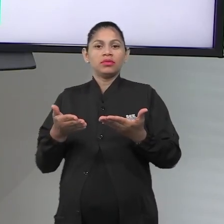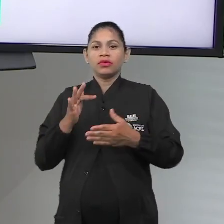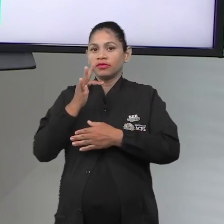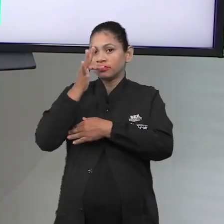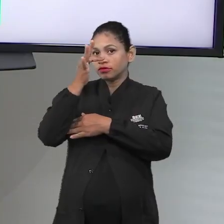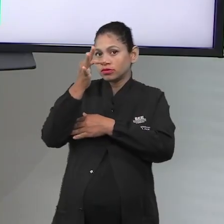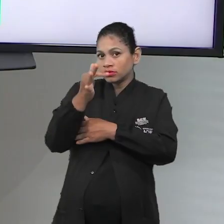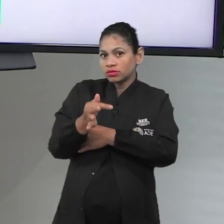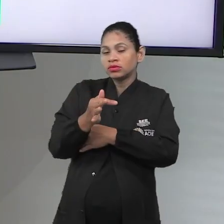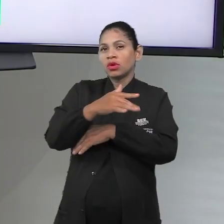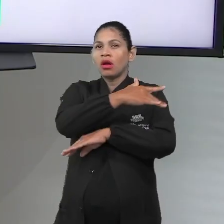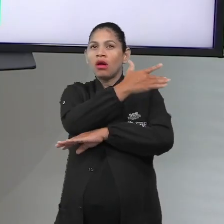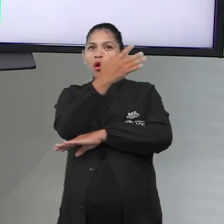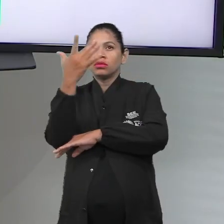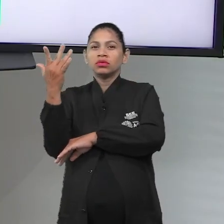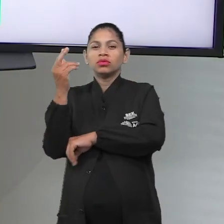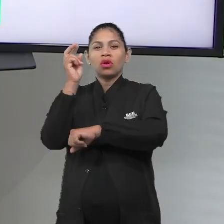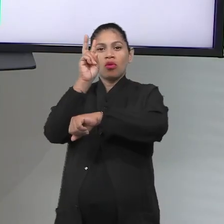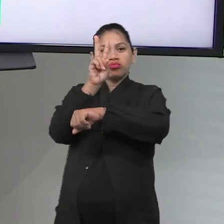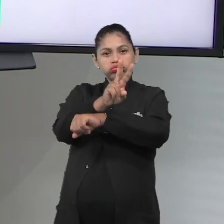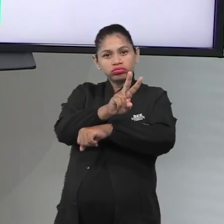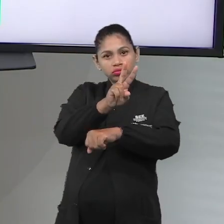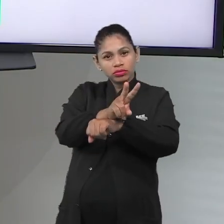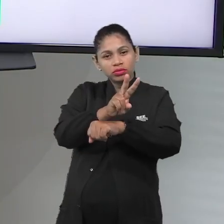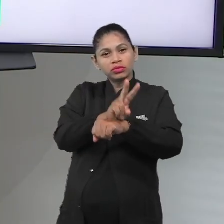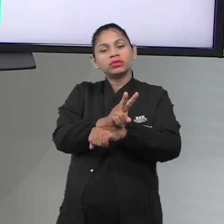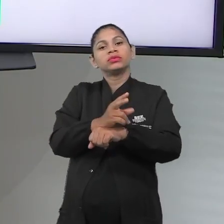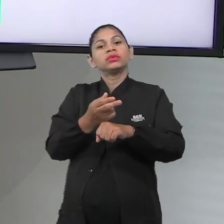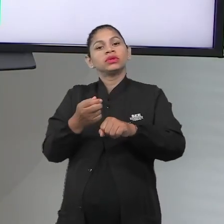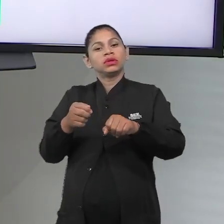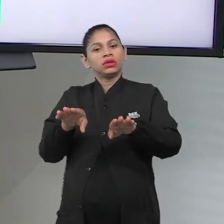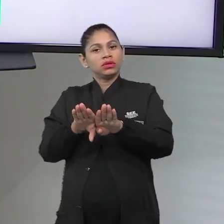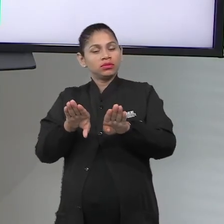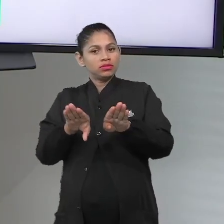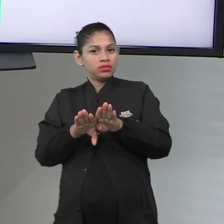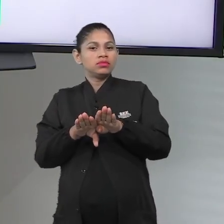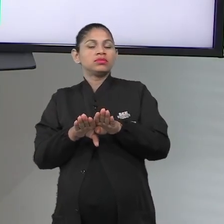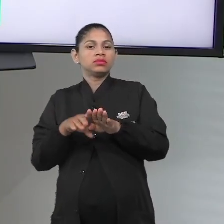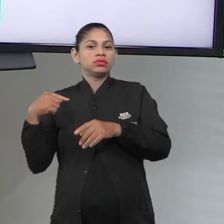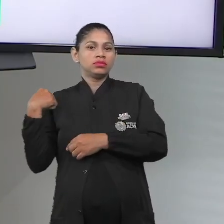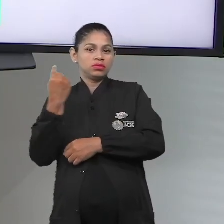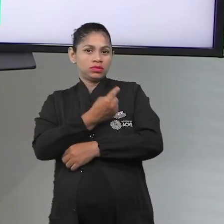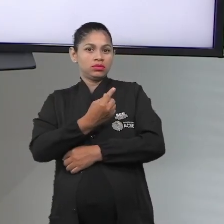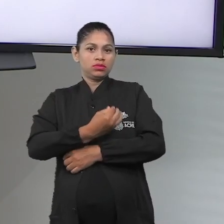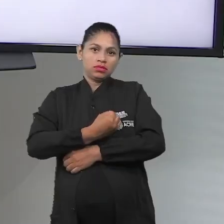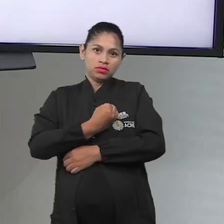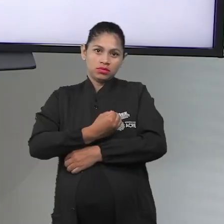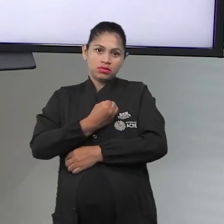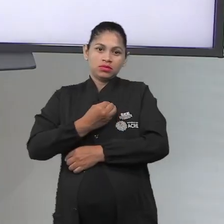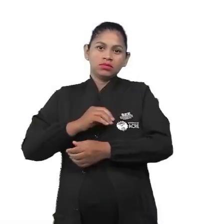natureza possa ser preservada e, consequentemente, também a nossa vida.